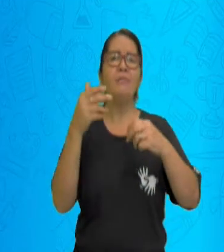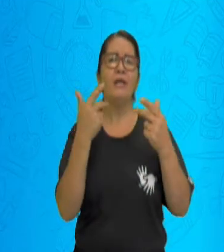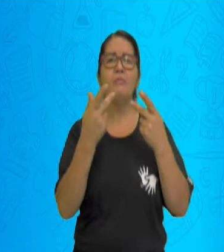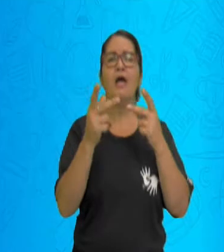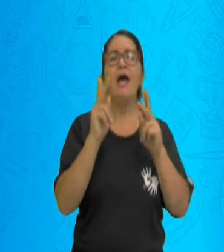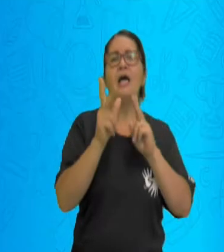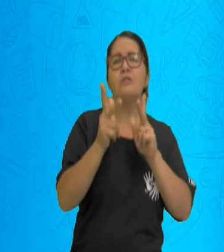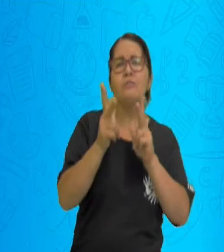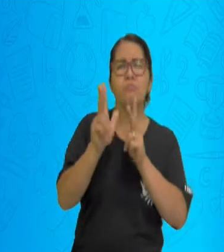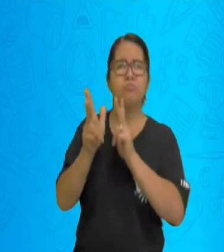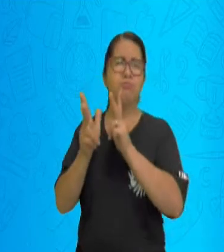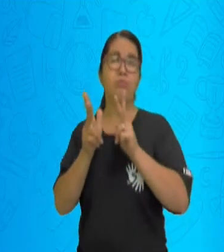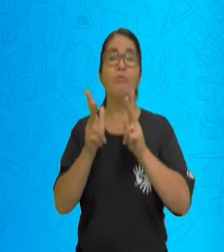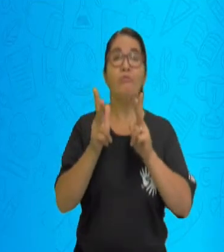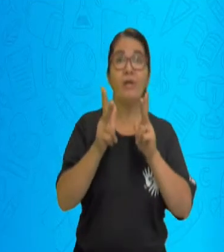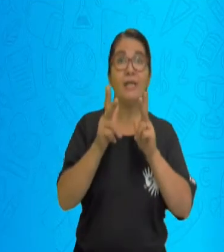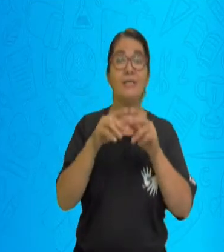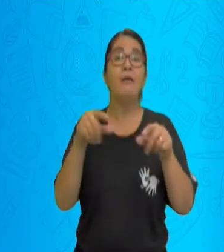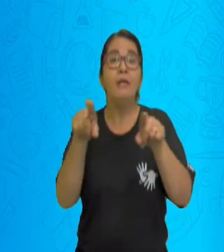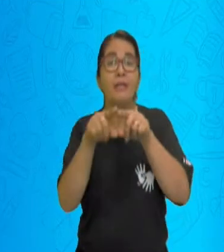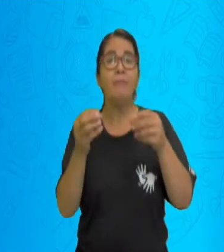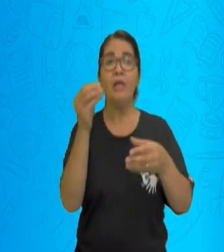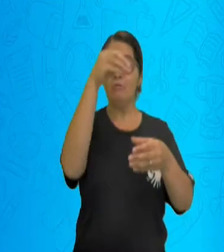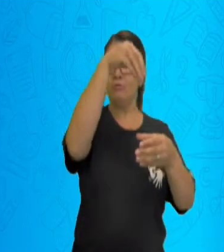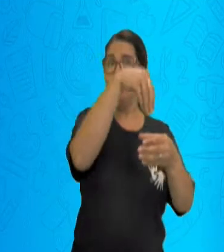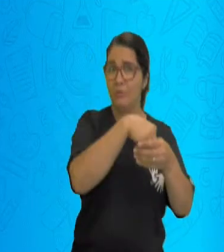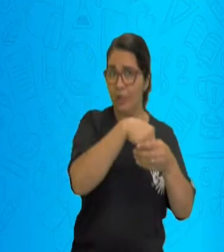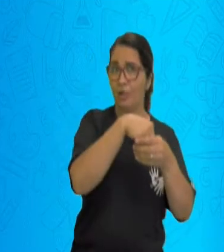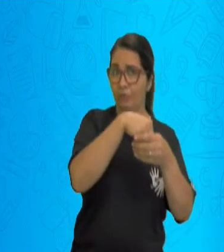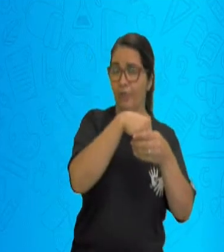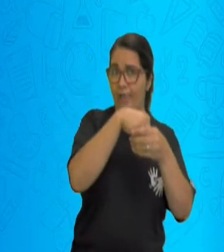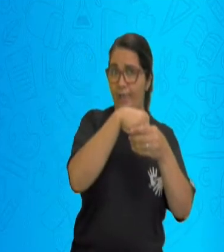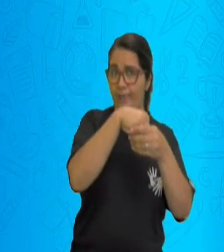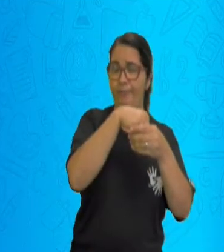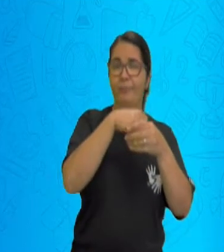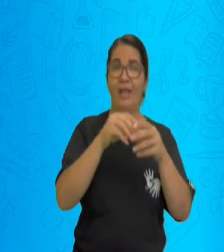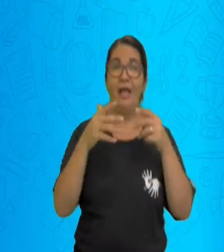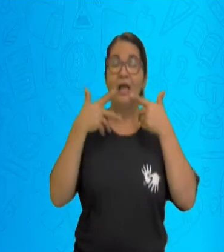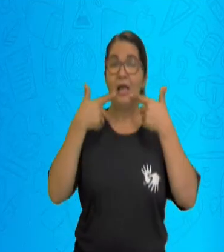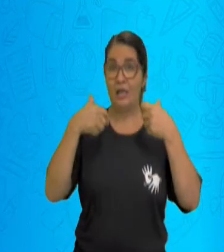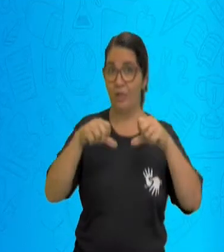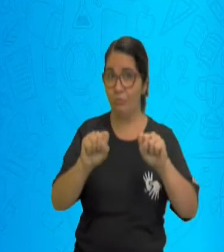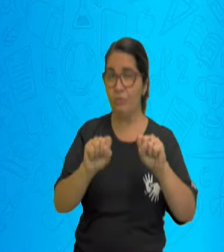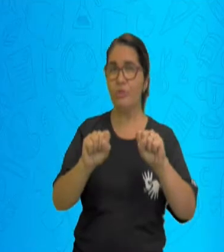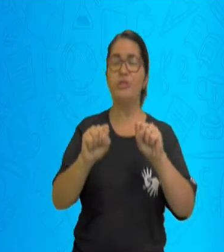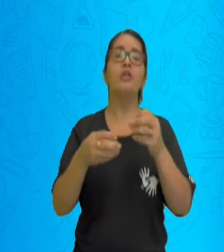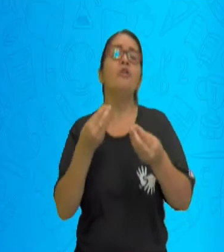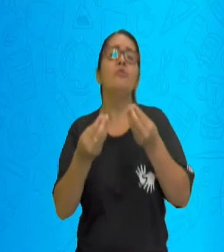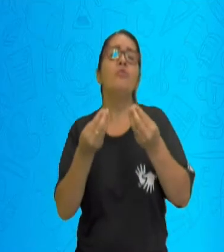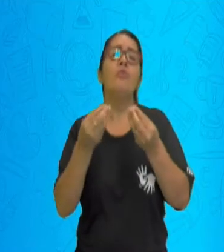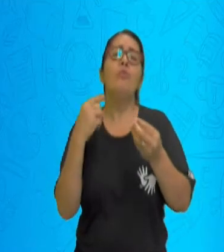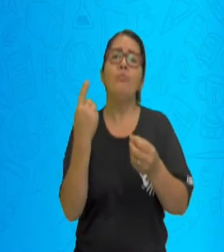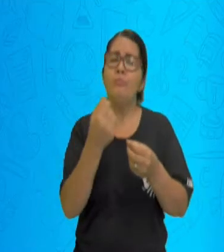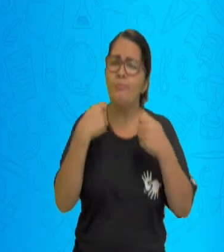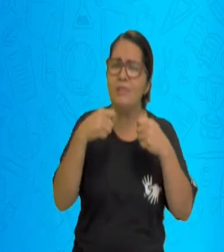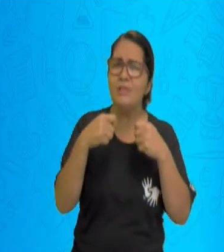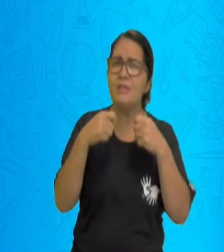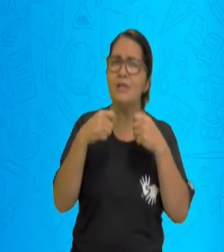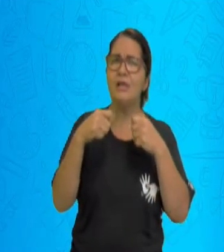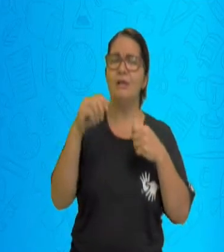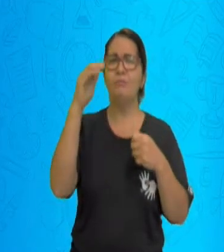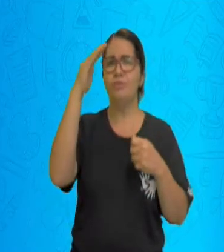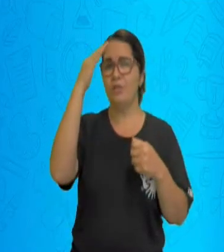variação linguística, precisam ser resgatadas. Isso. Então vamos lá. Nós estamos falando de